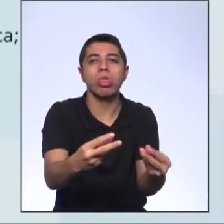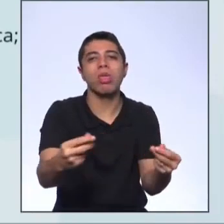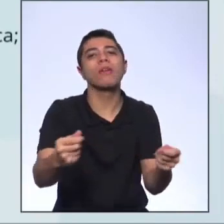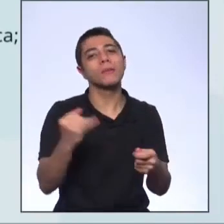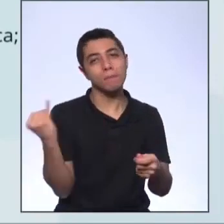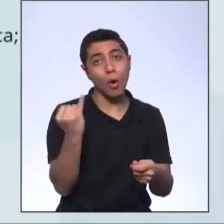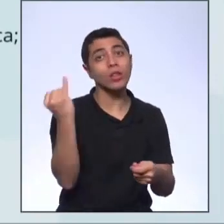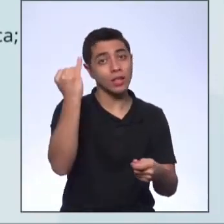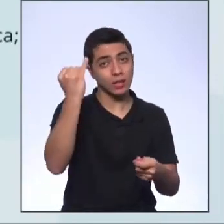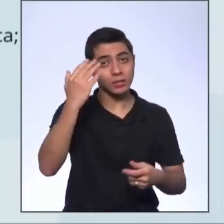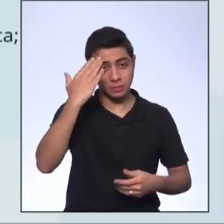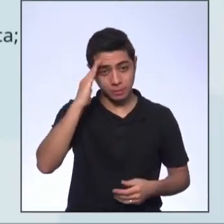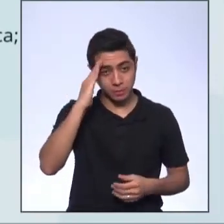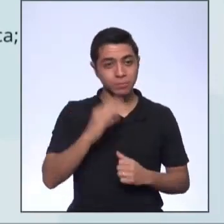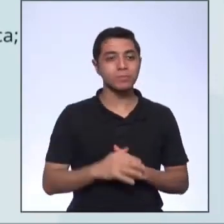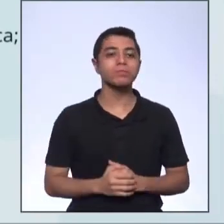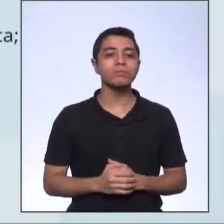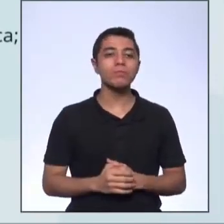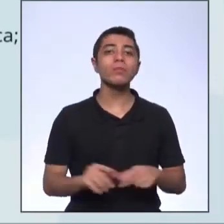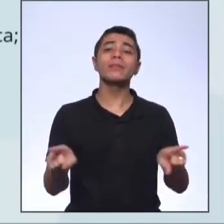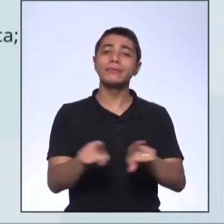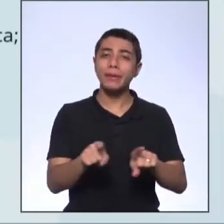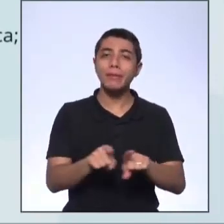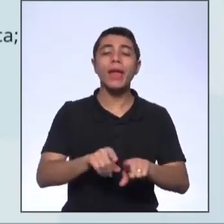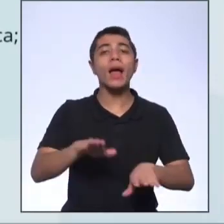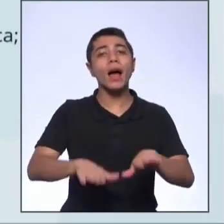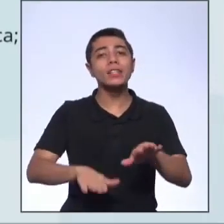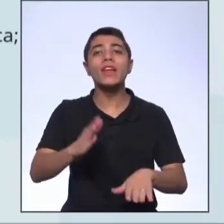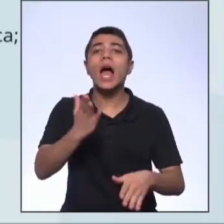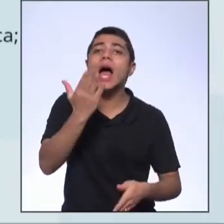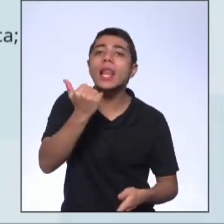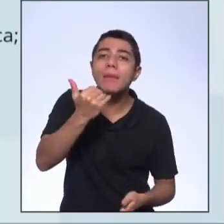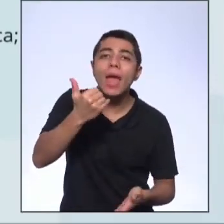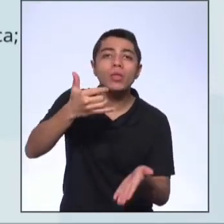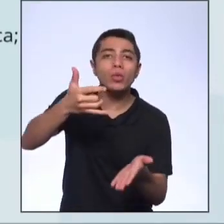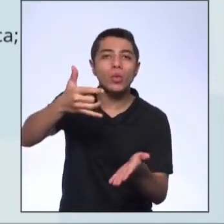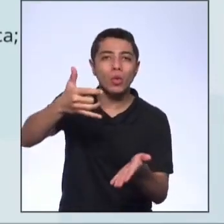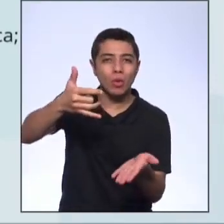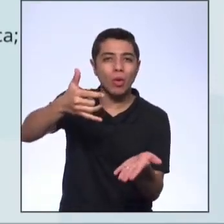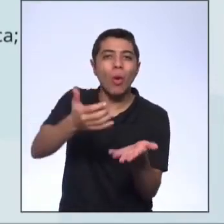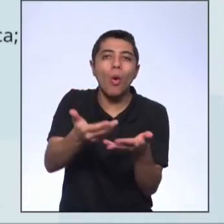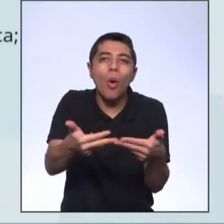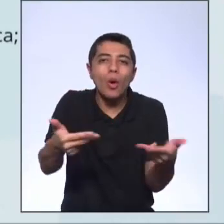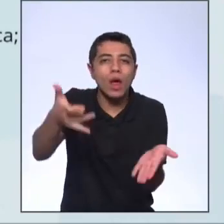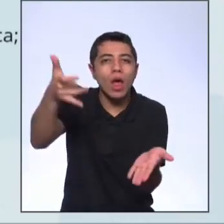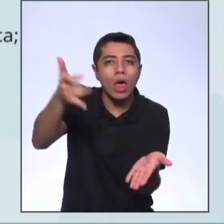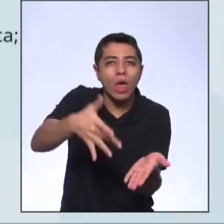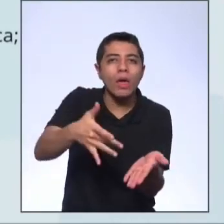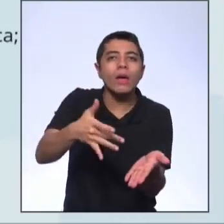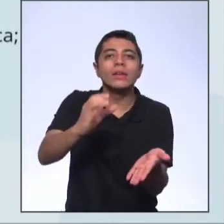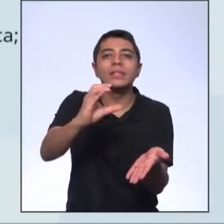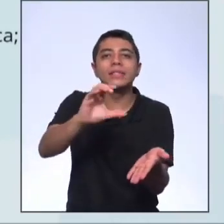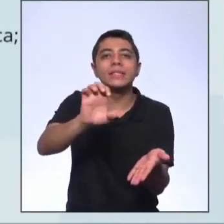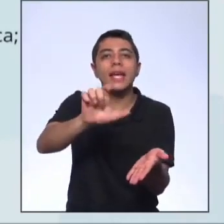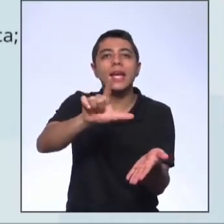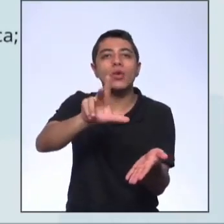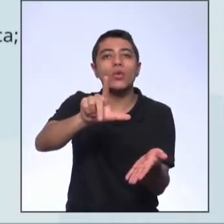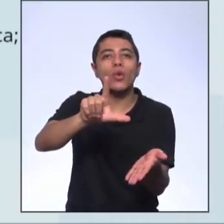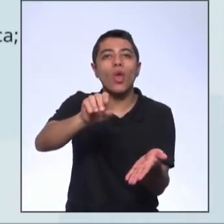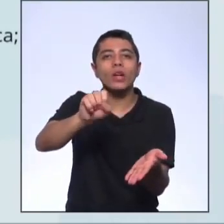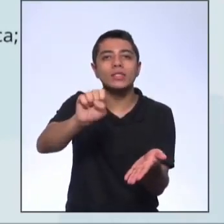não conseguem digerir a celulose, né, do alimento deles. A nossa microbiota, nosso